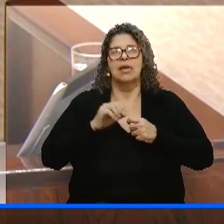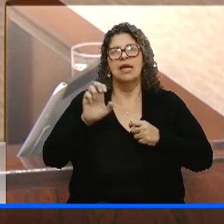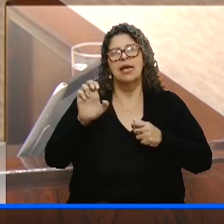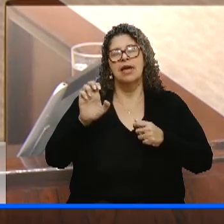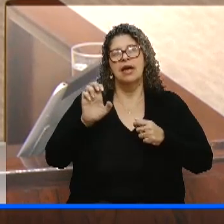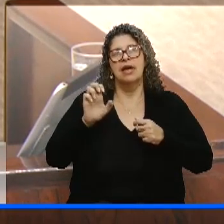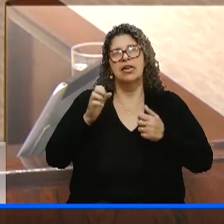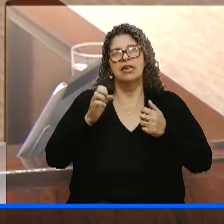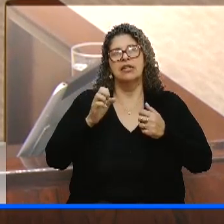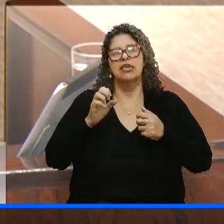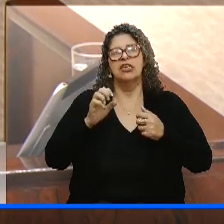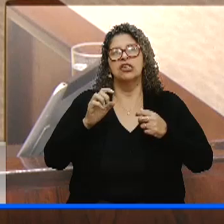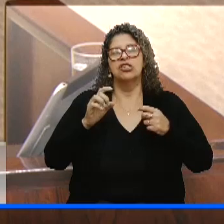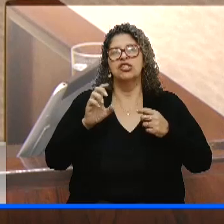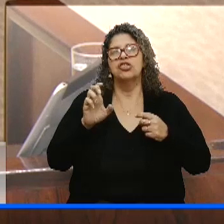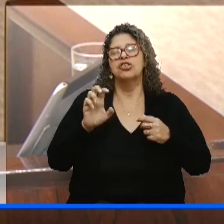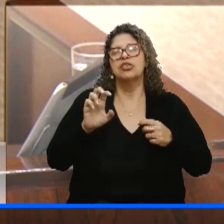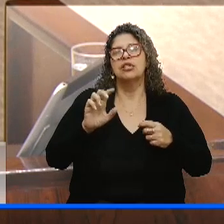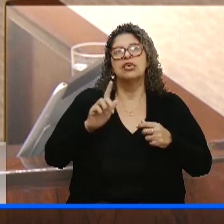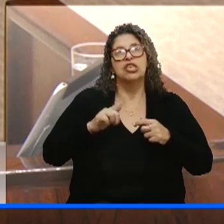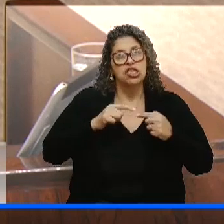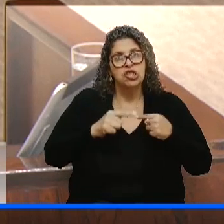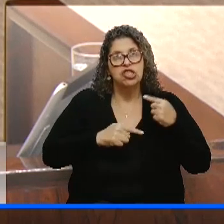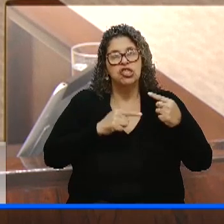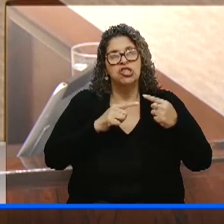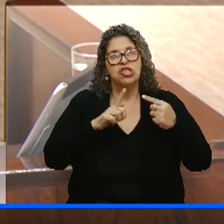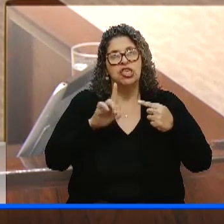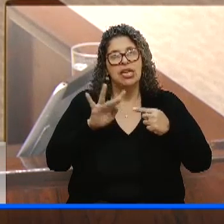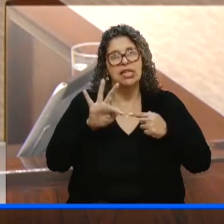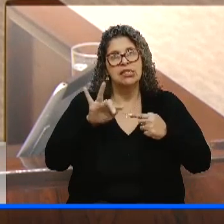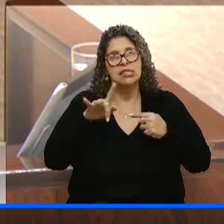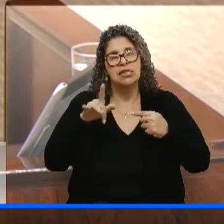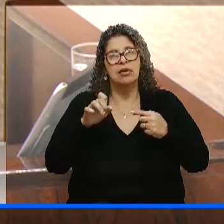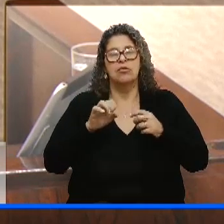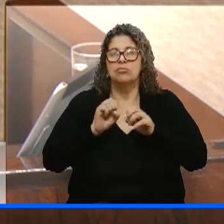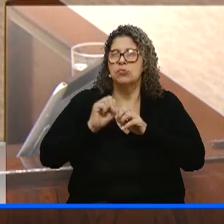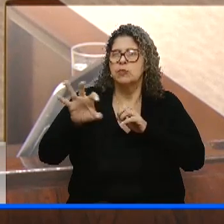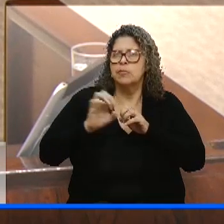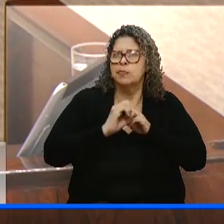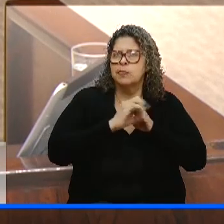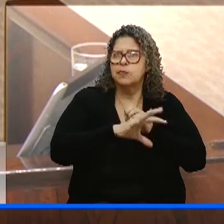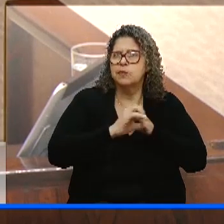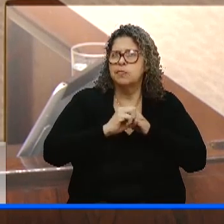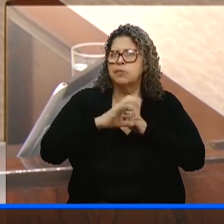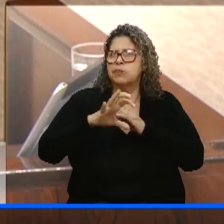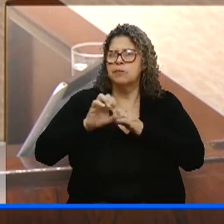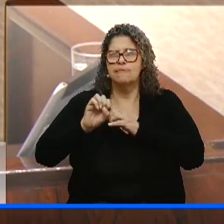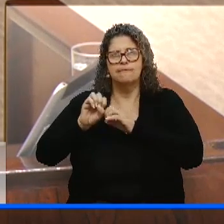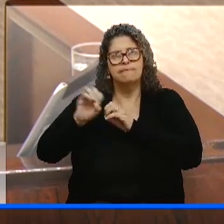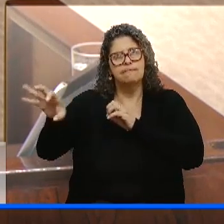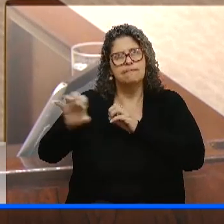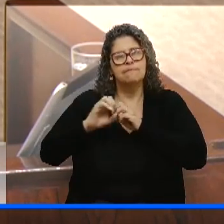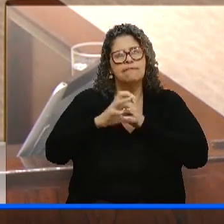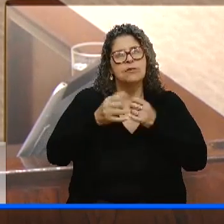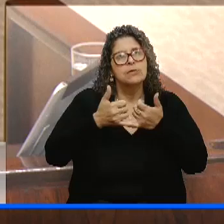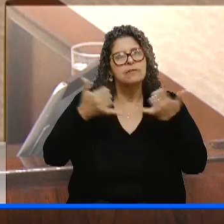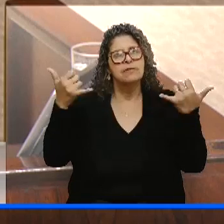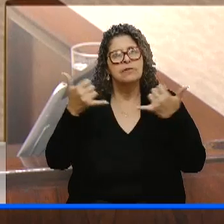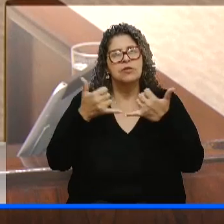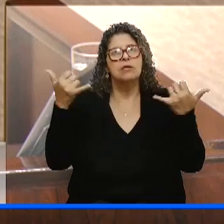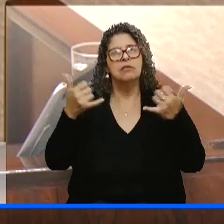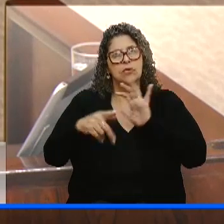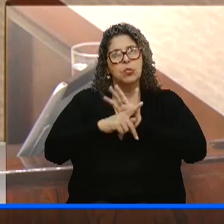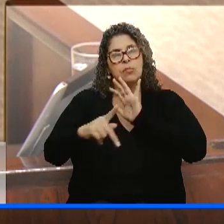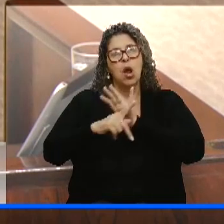aquela geração de energia que acontece na pelos